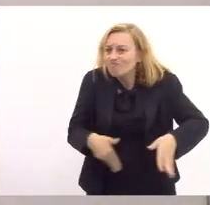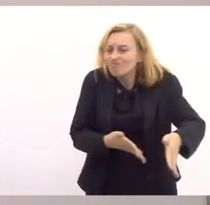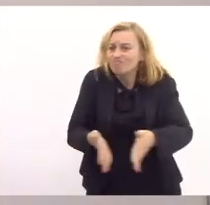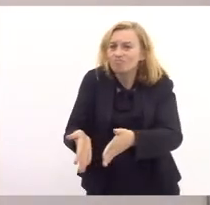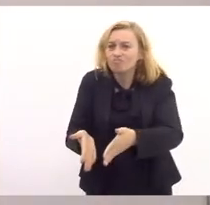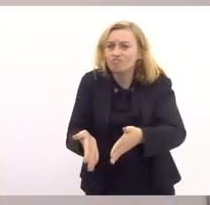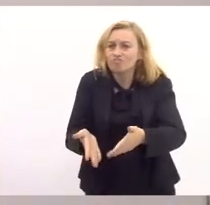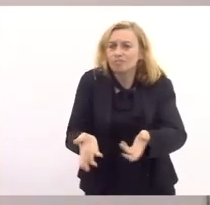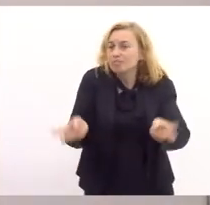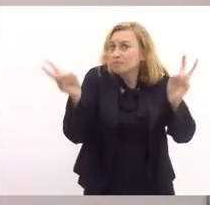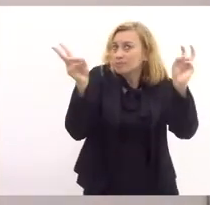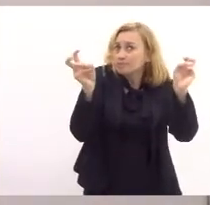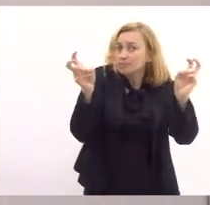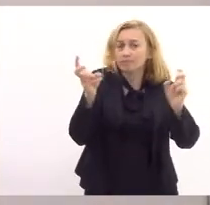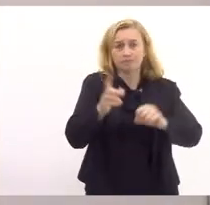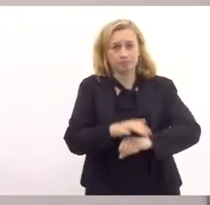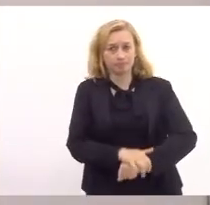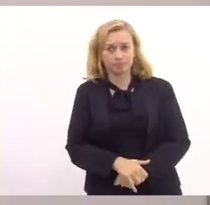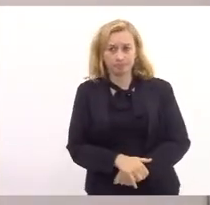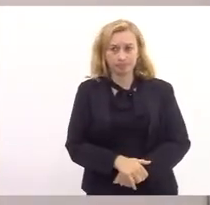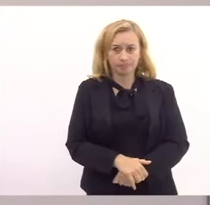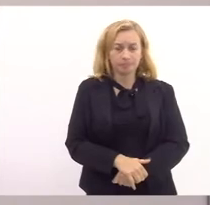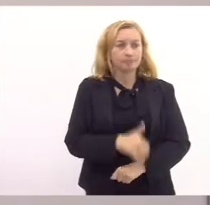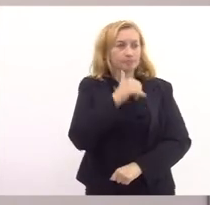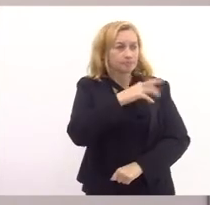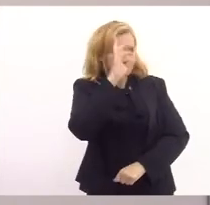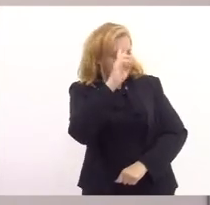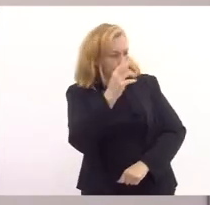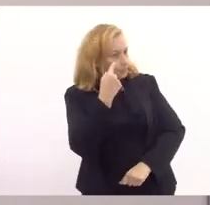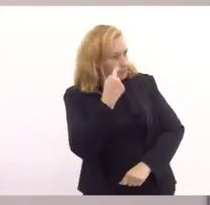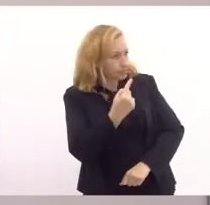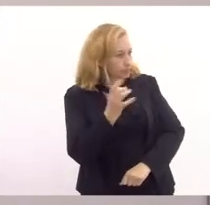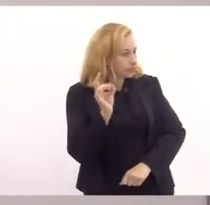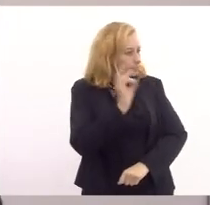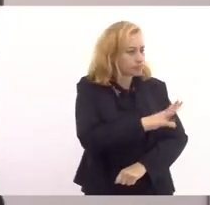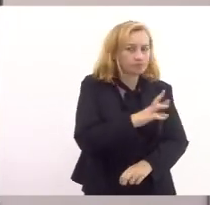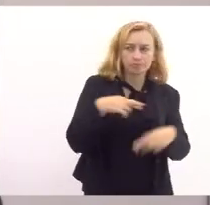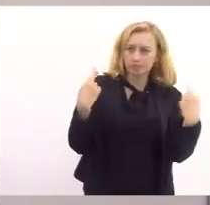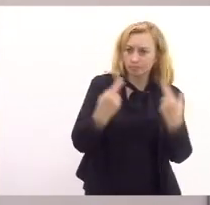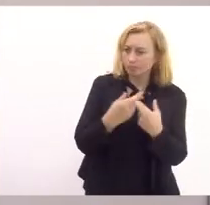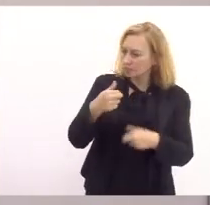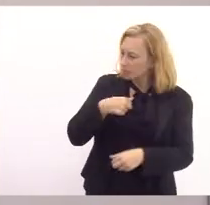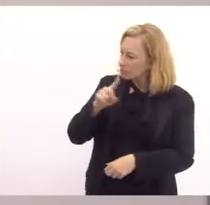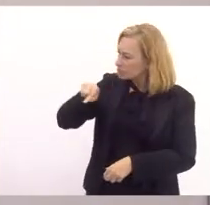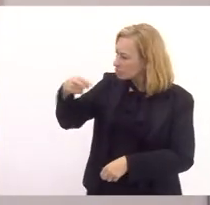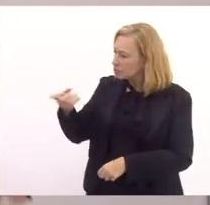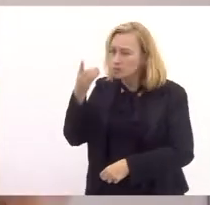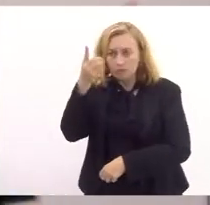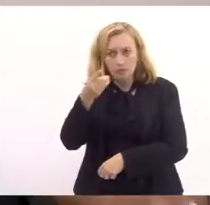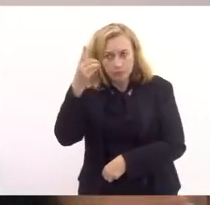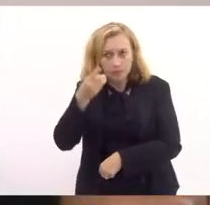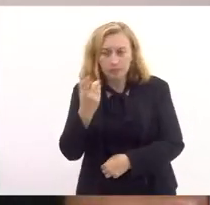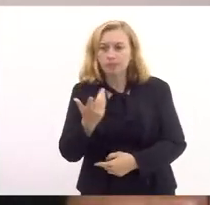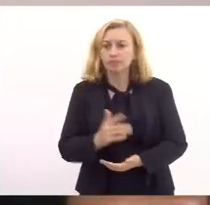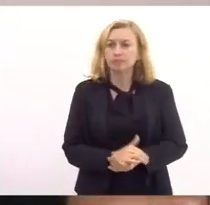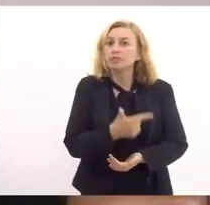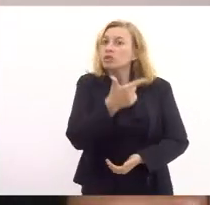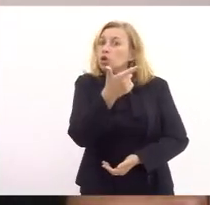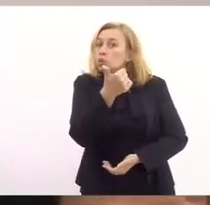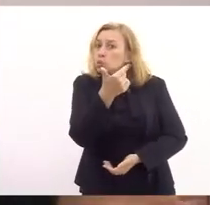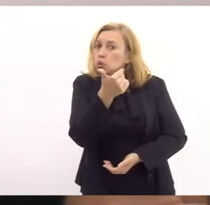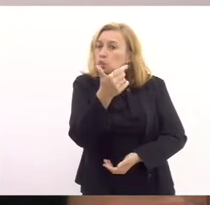em relação a essa questão. A senhora há de convir que, na última reunião, não só eu, há outros deputados, assim, olha,